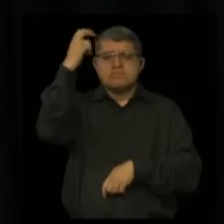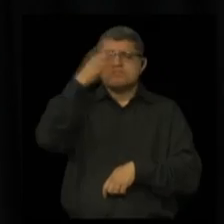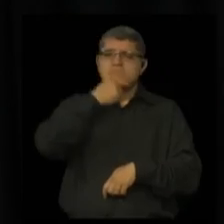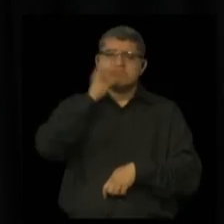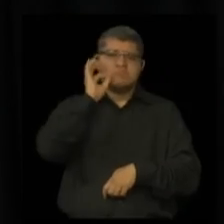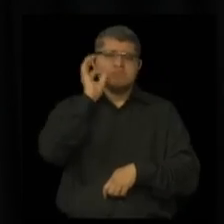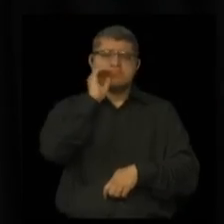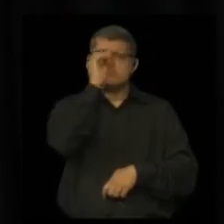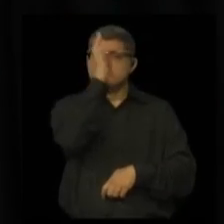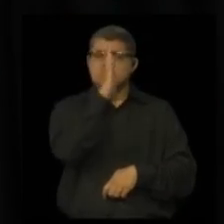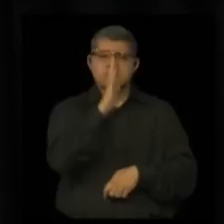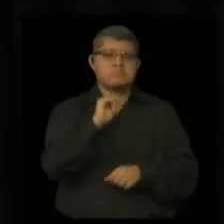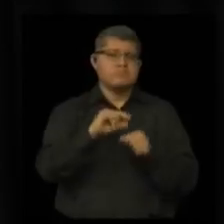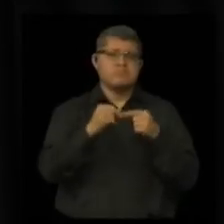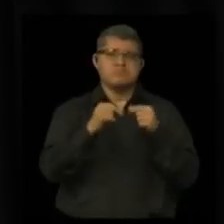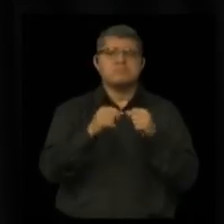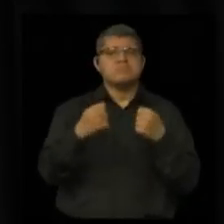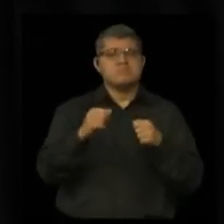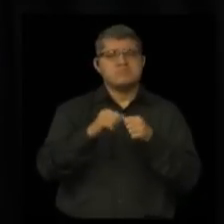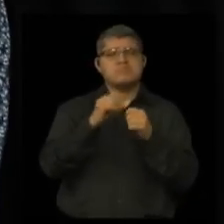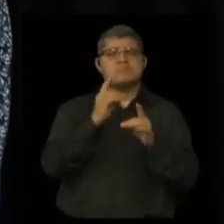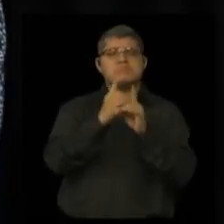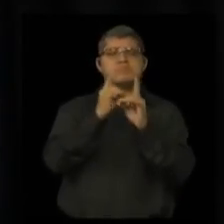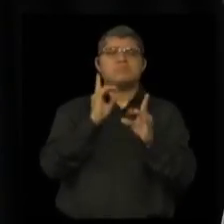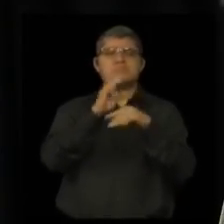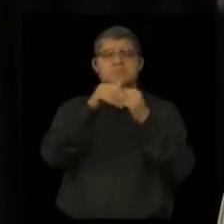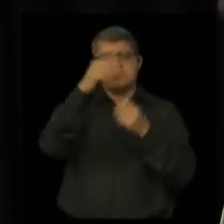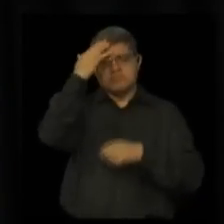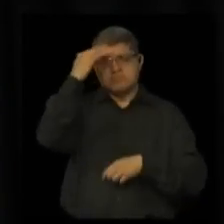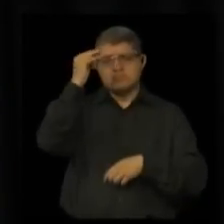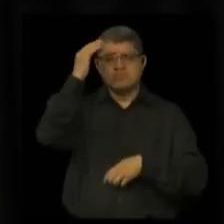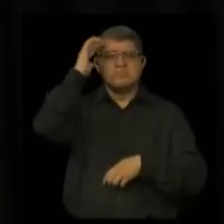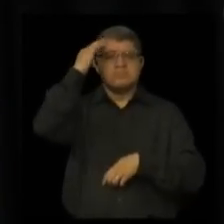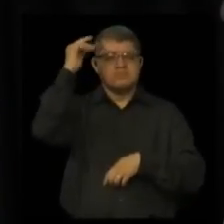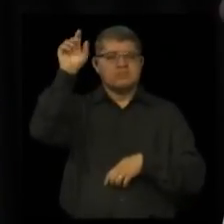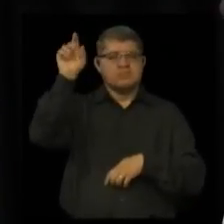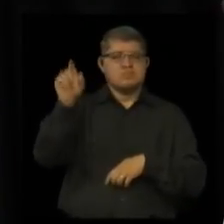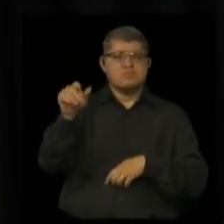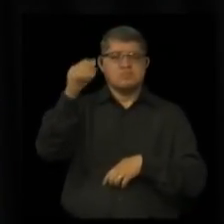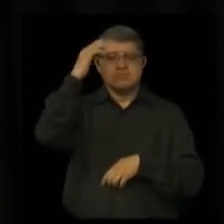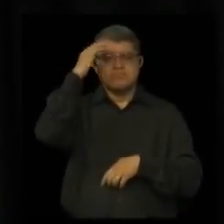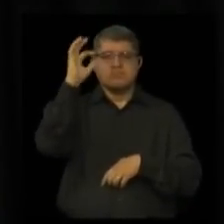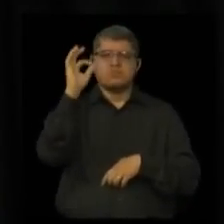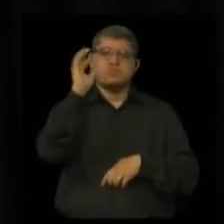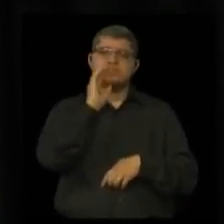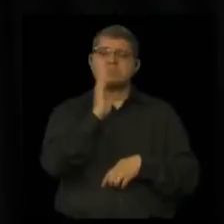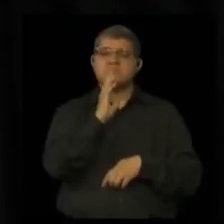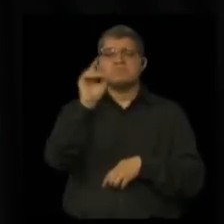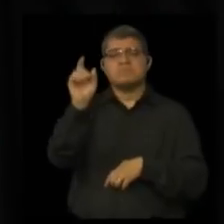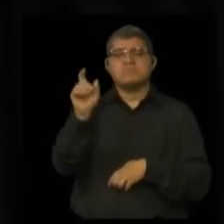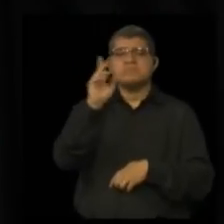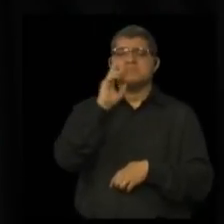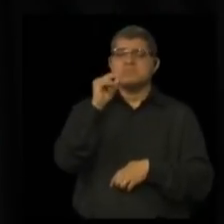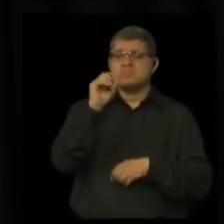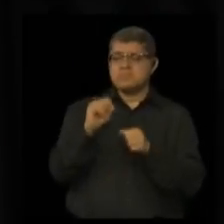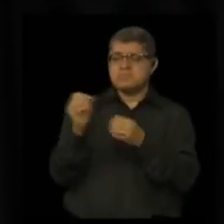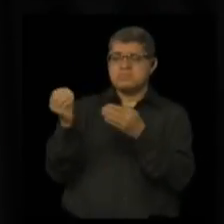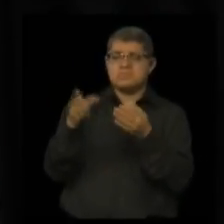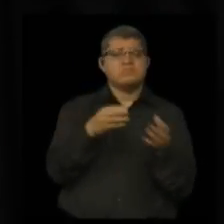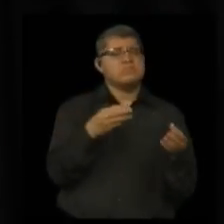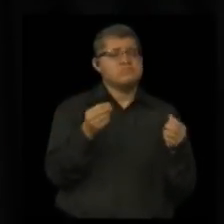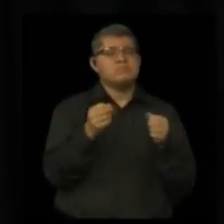assim que o Brasil precisa saber, entendê-lo, né? E conhecê-lo. É um cara que, se você puder